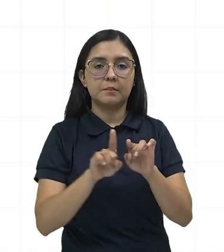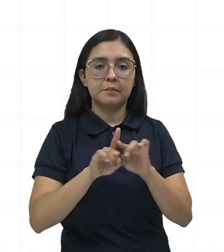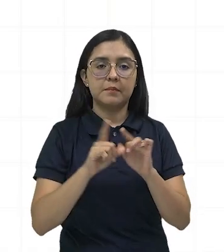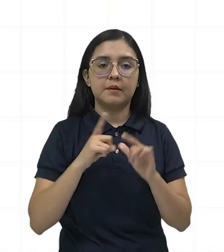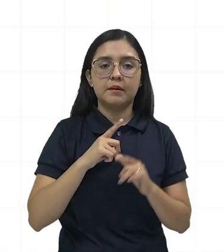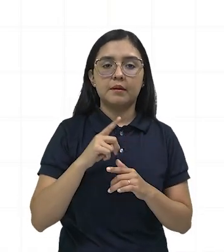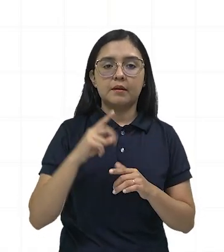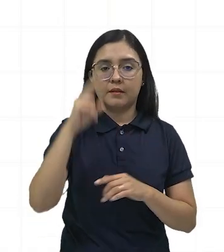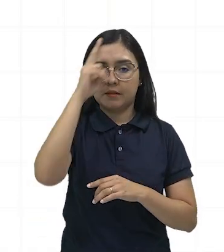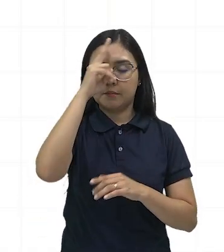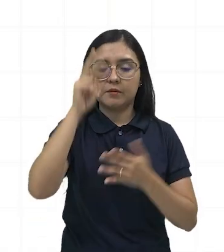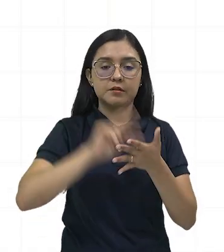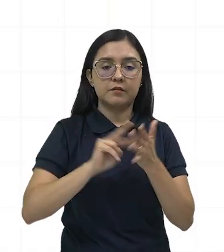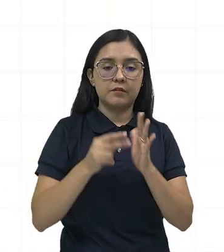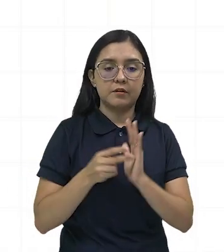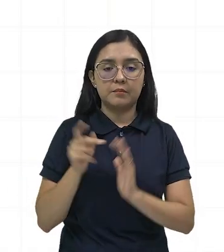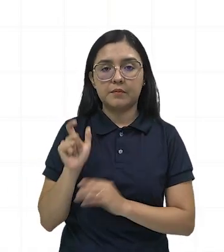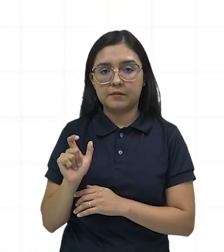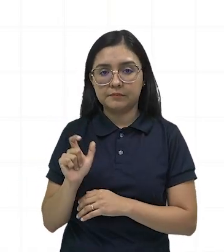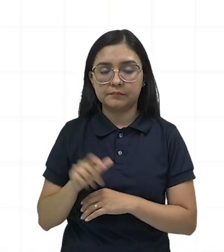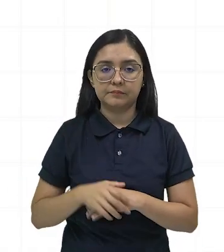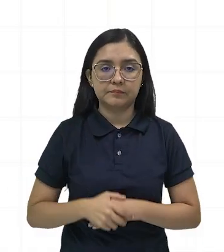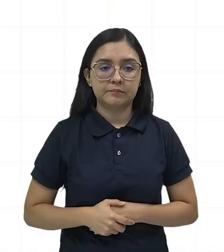o triângulo congruente.